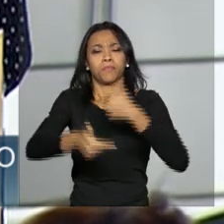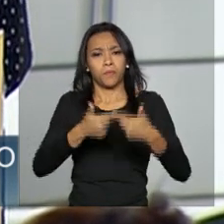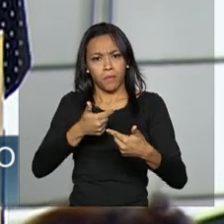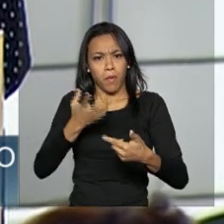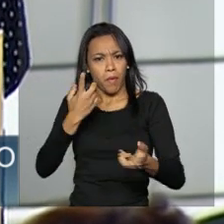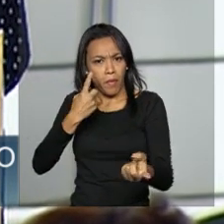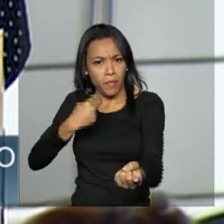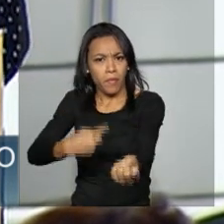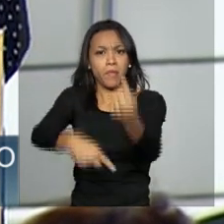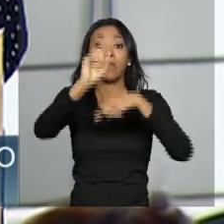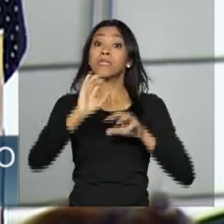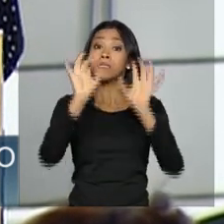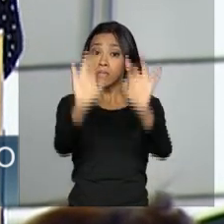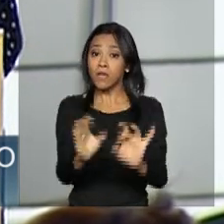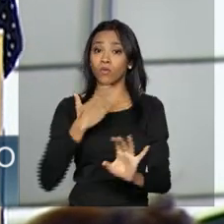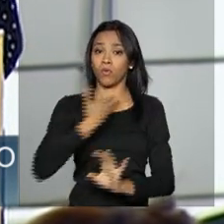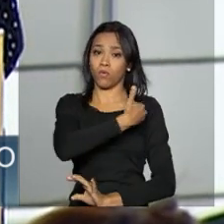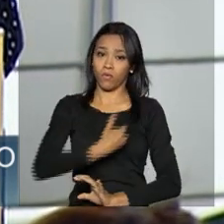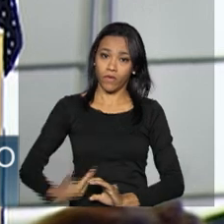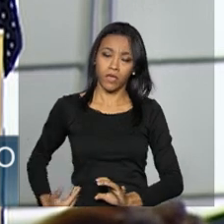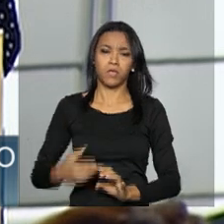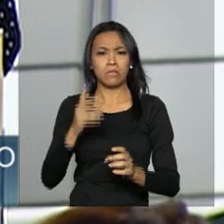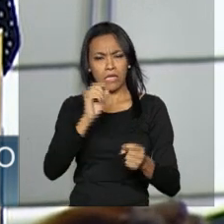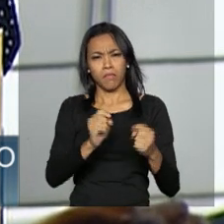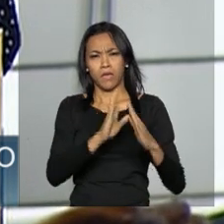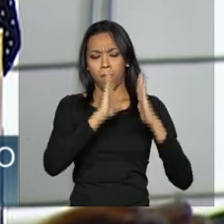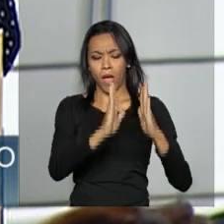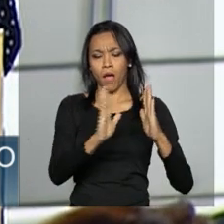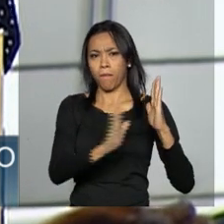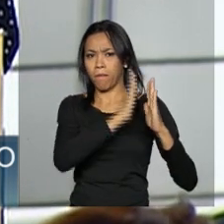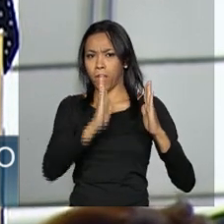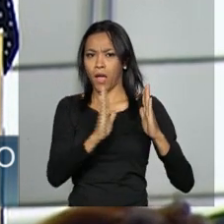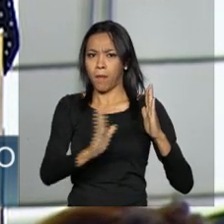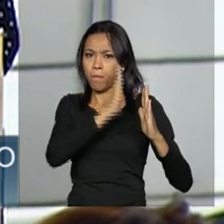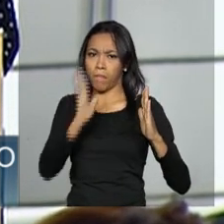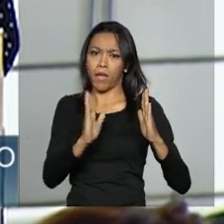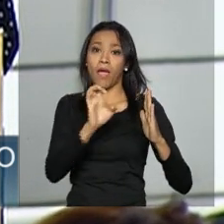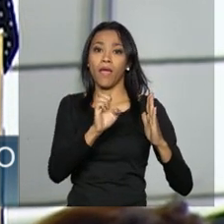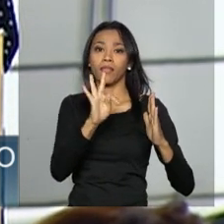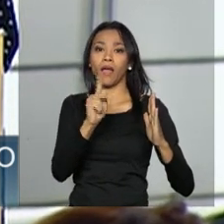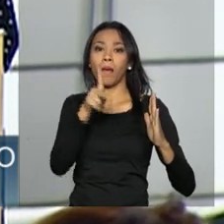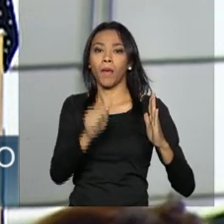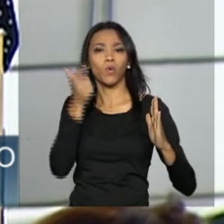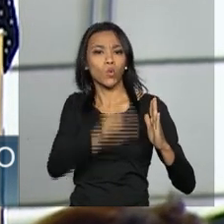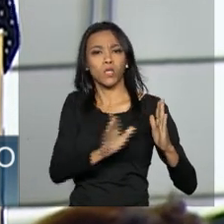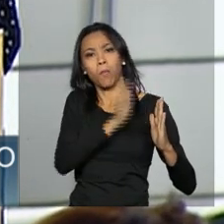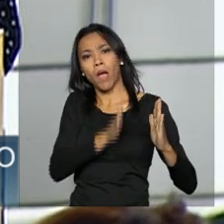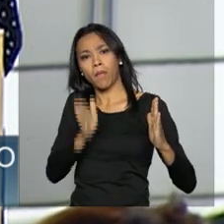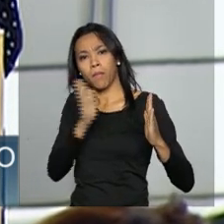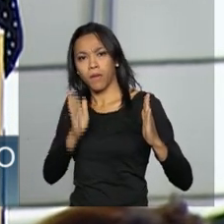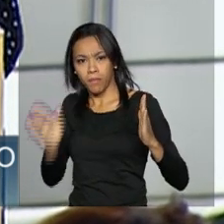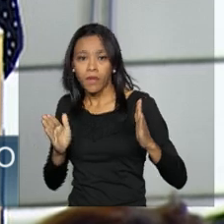especial no meu governo, com a conclusão de etapas importantes em Aramar e em Itaguaí. Lembro ainda, por